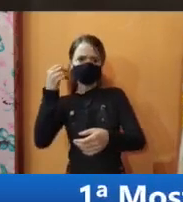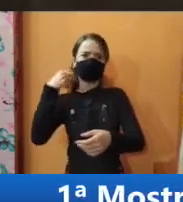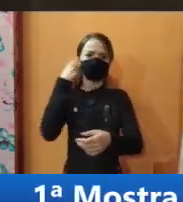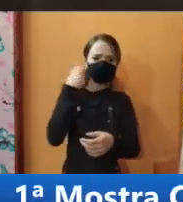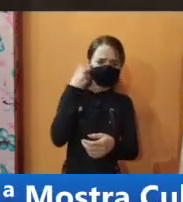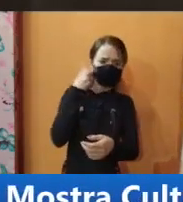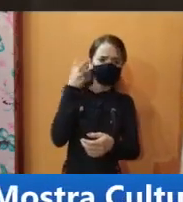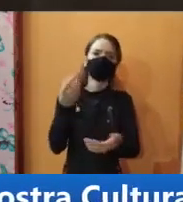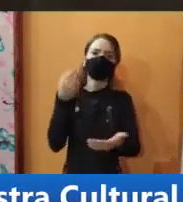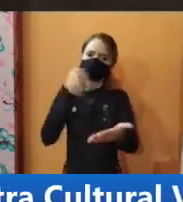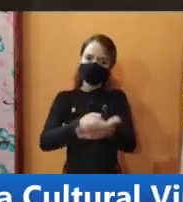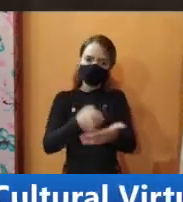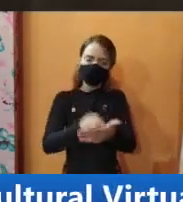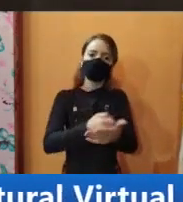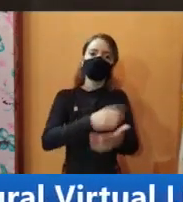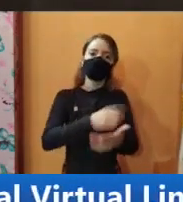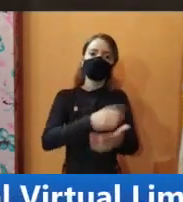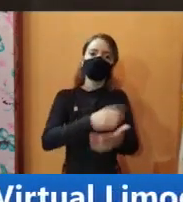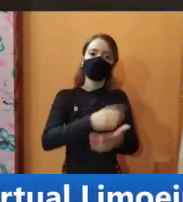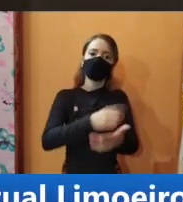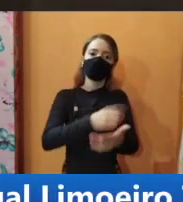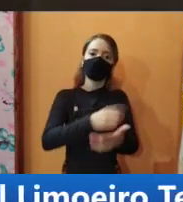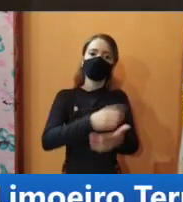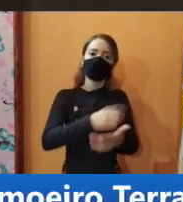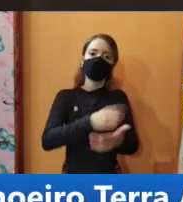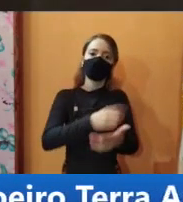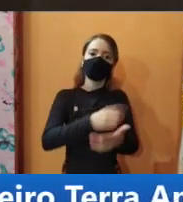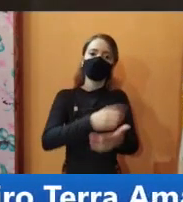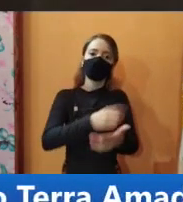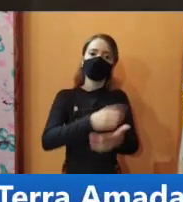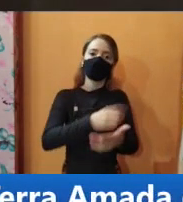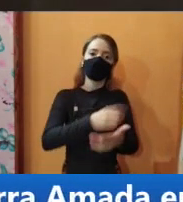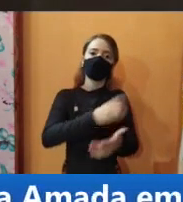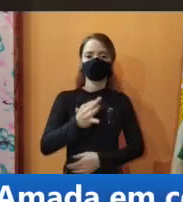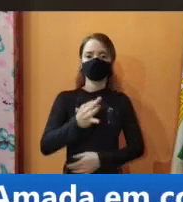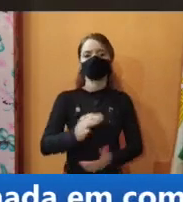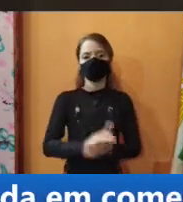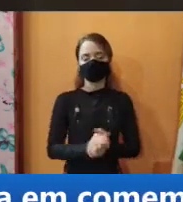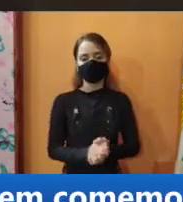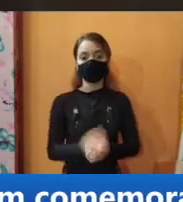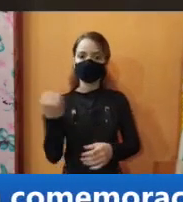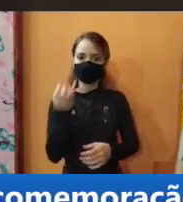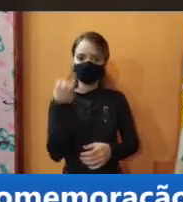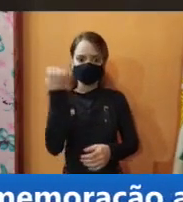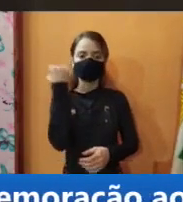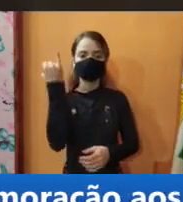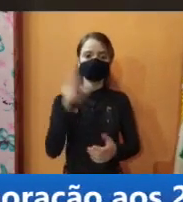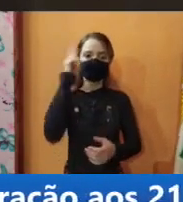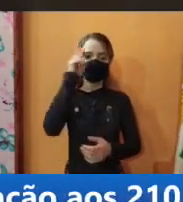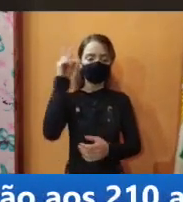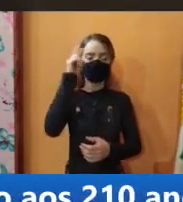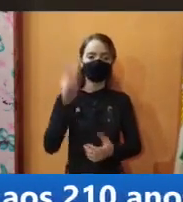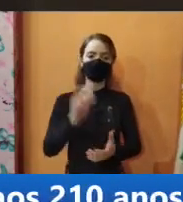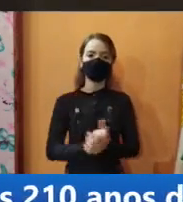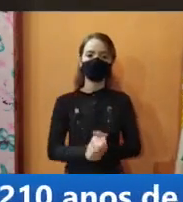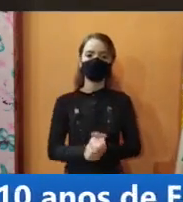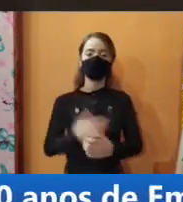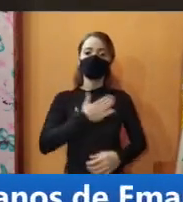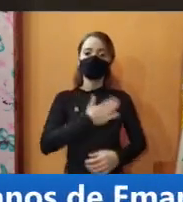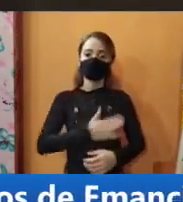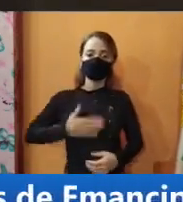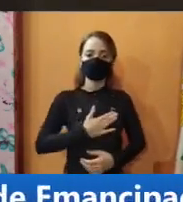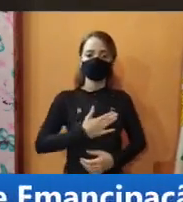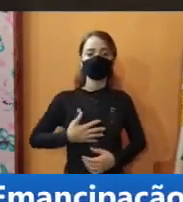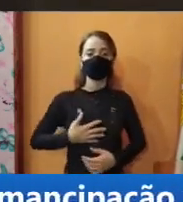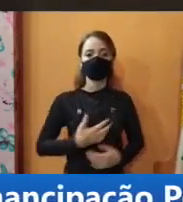deixou, né? Mesmo quando a vergonha foi possível, ela não deixou. E eu gostaria de saudar